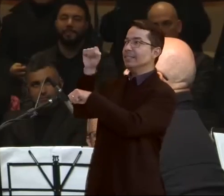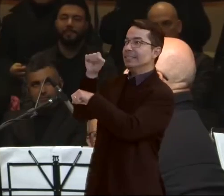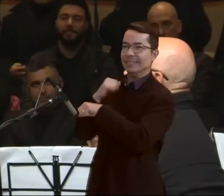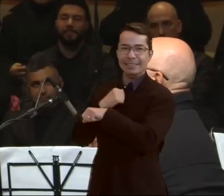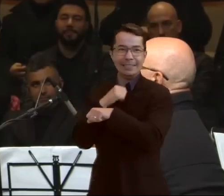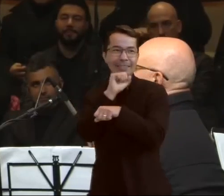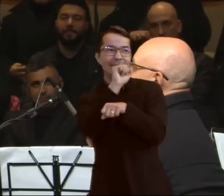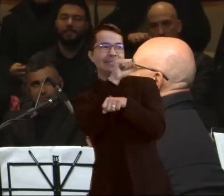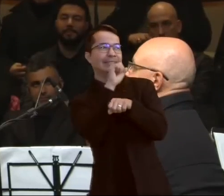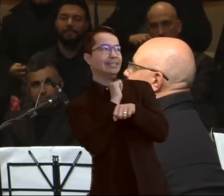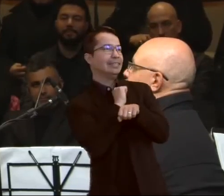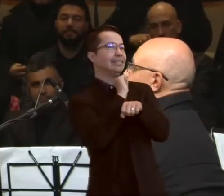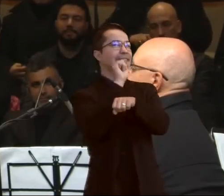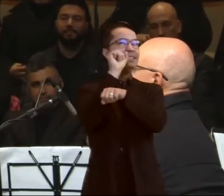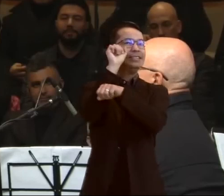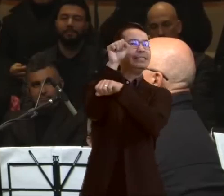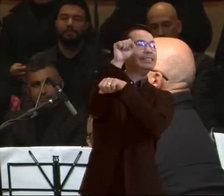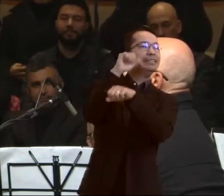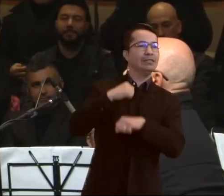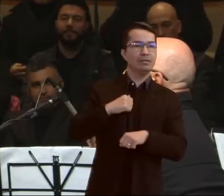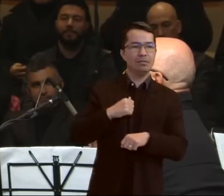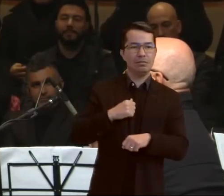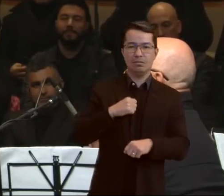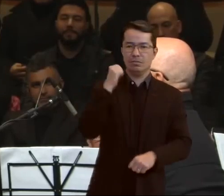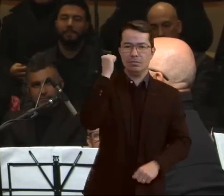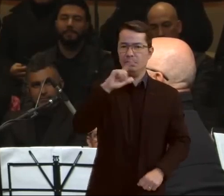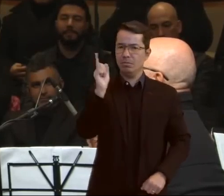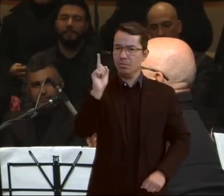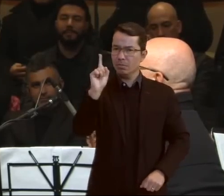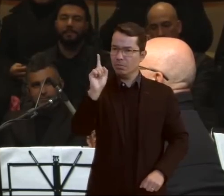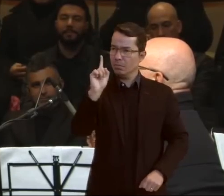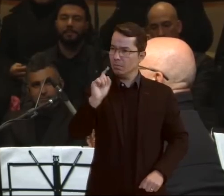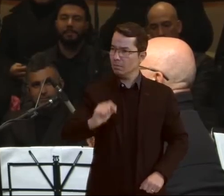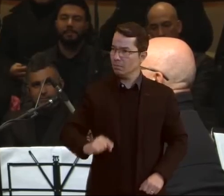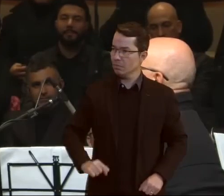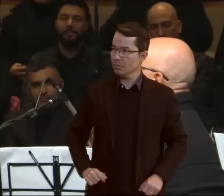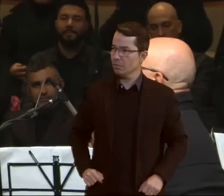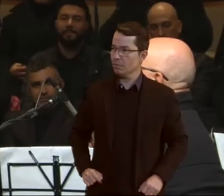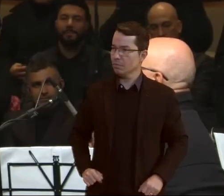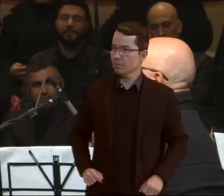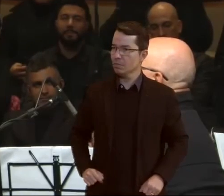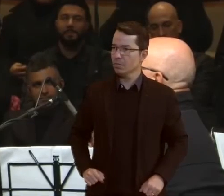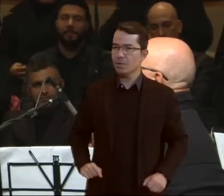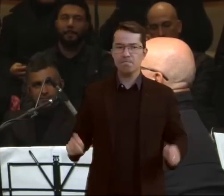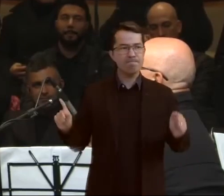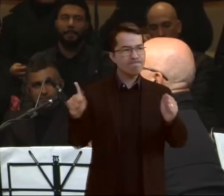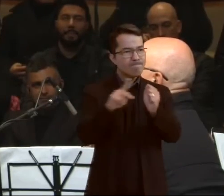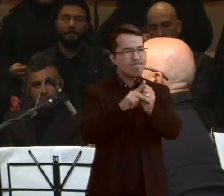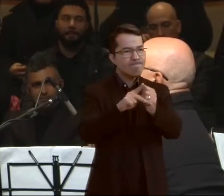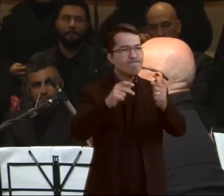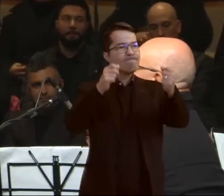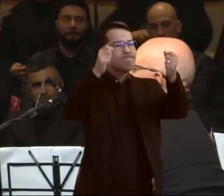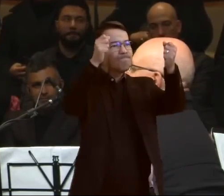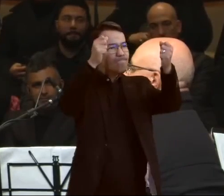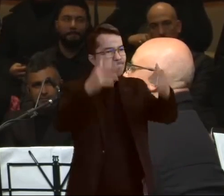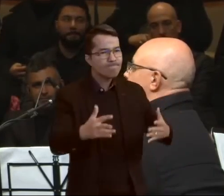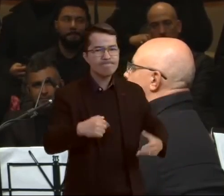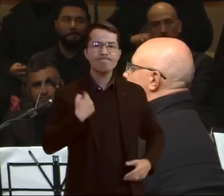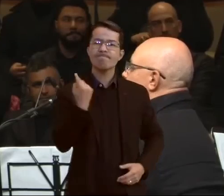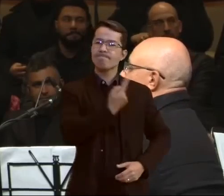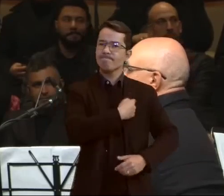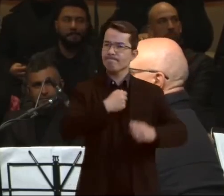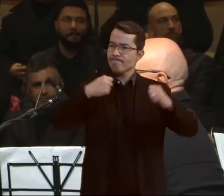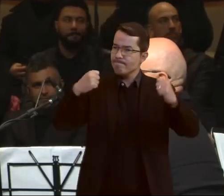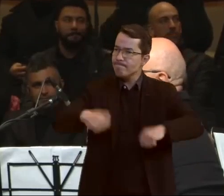assim que funciona, nem na vida cristã, nem na vida não cristã. A gente tem que aprender a crescer, a ser maduro,